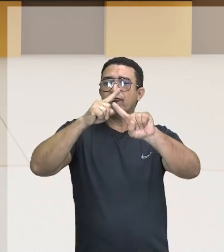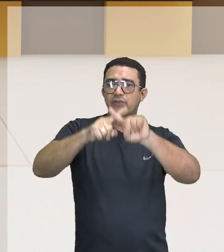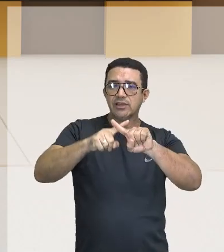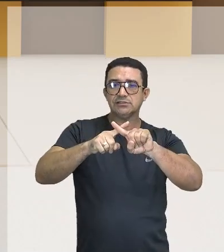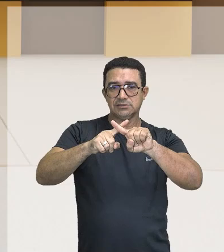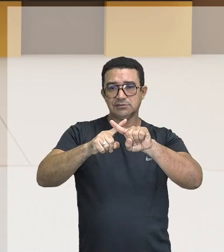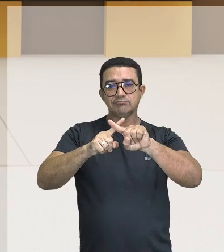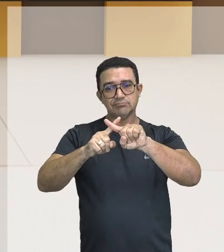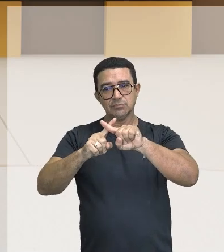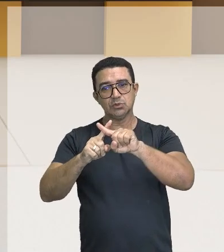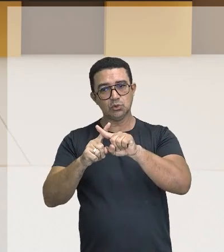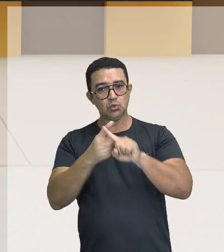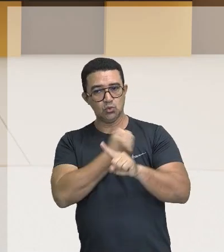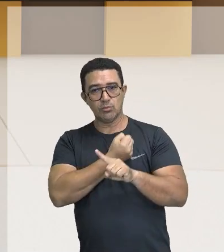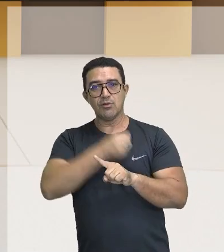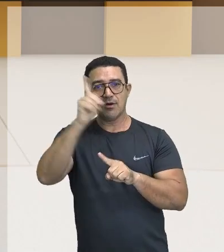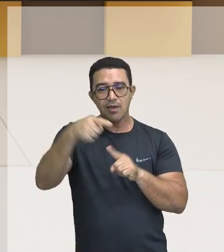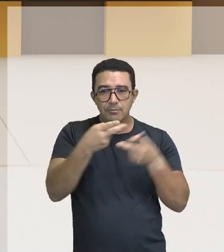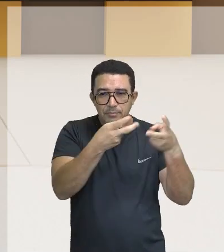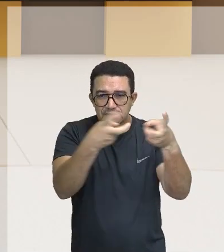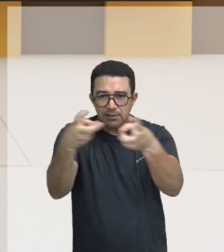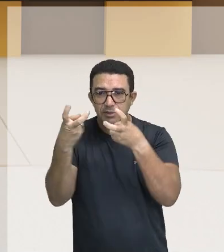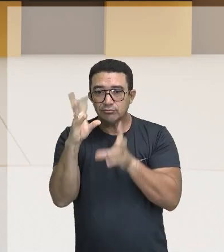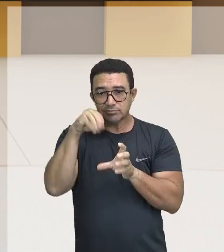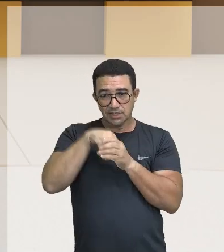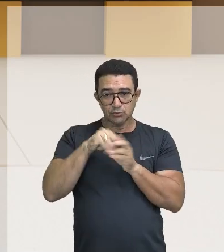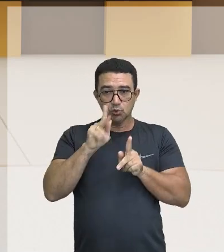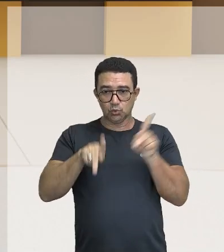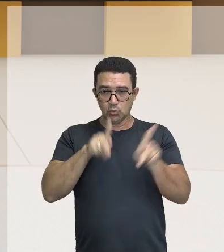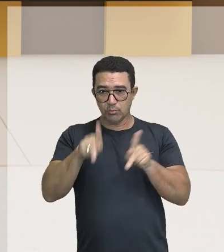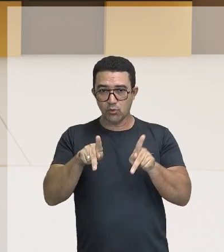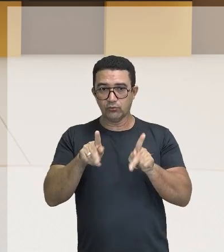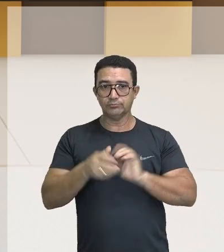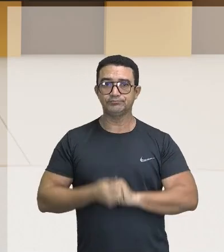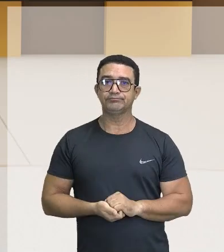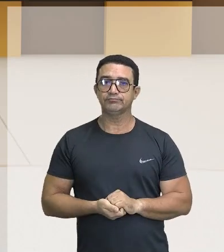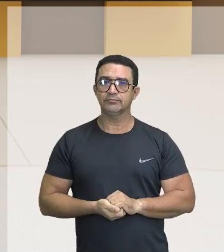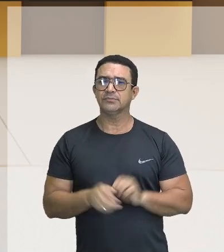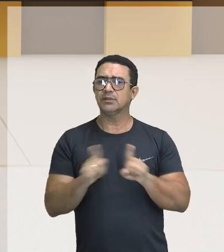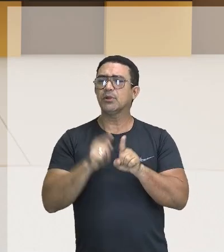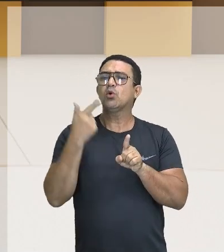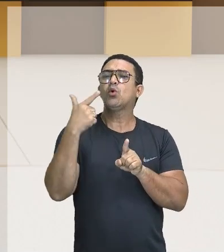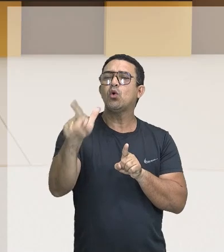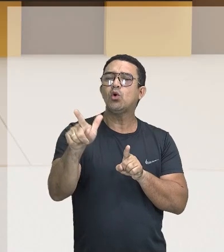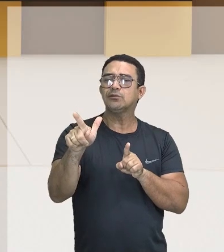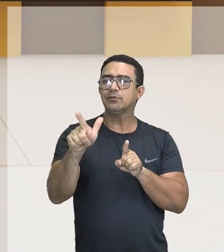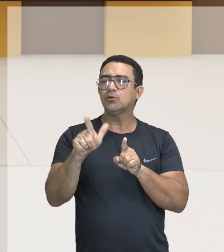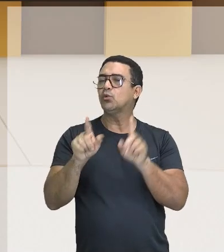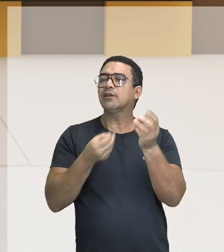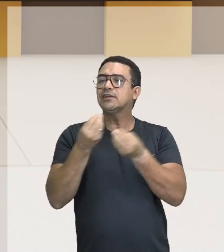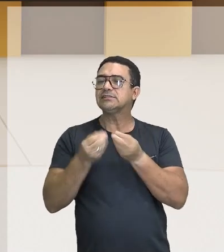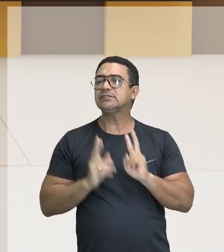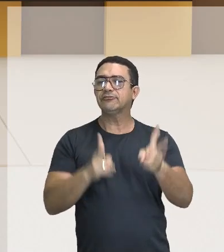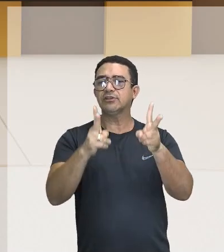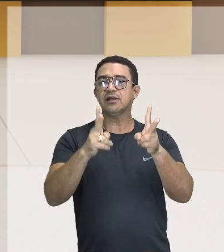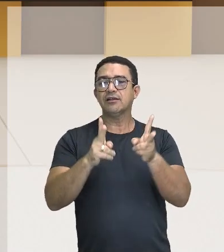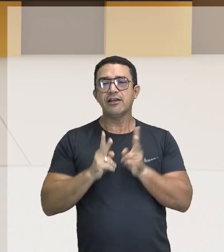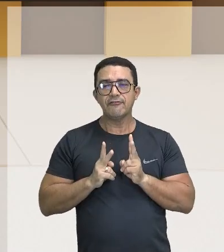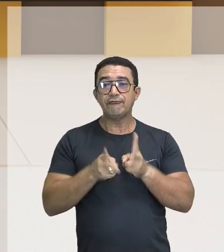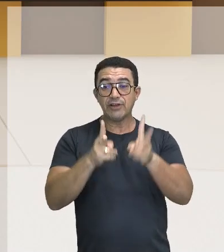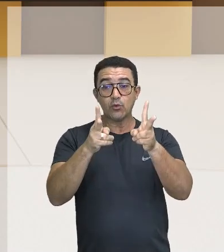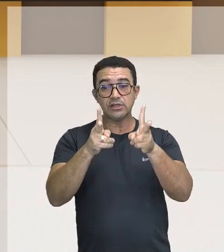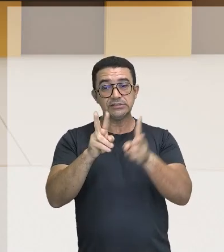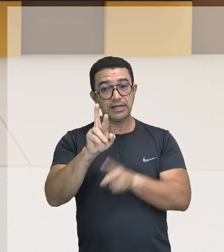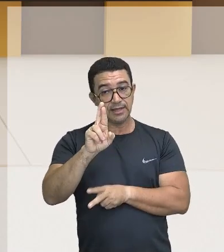esse valor é observado na população. E a gente tem aí outra pergunta, o que é a frequência relativa? A